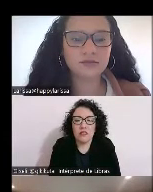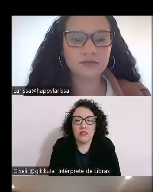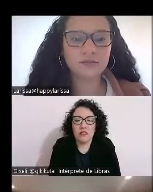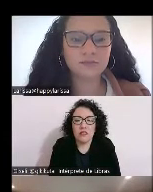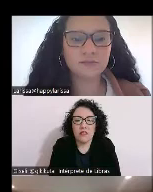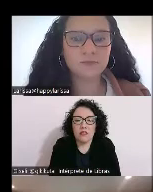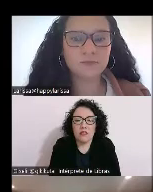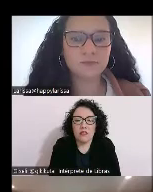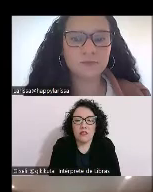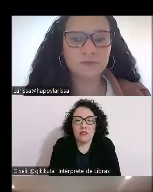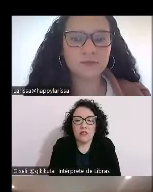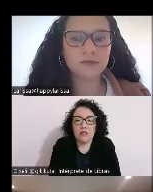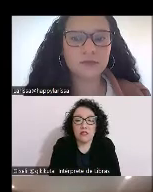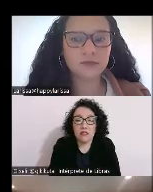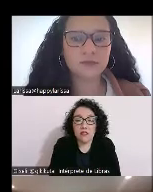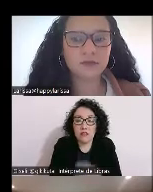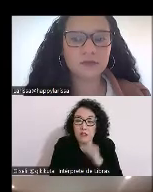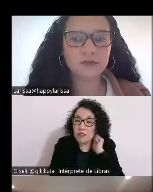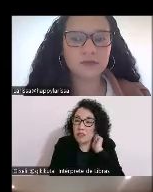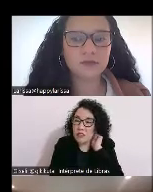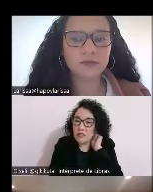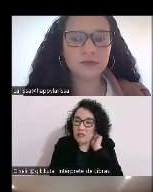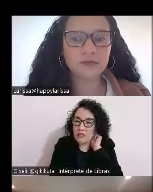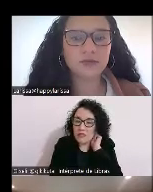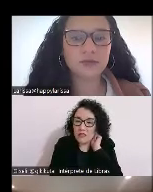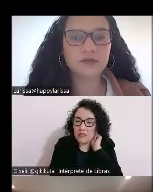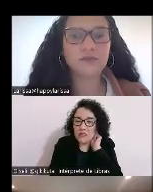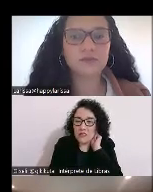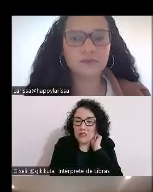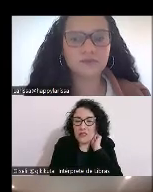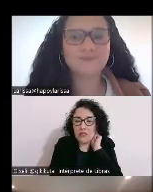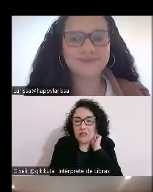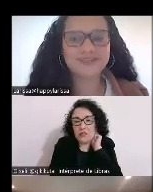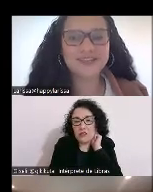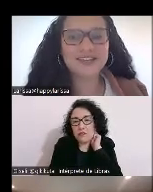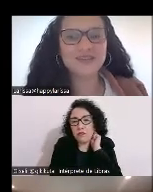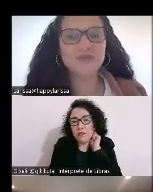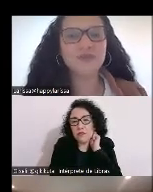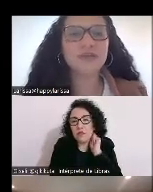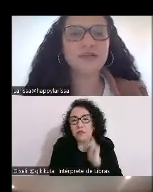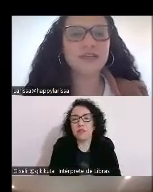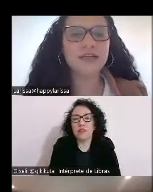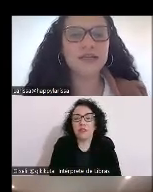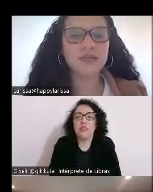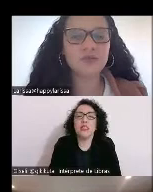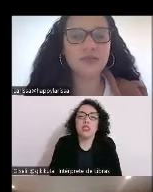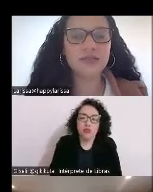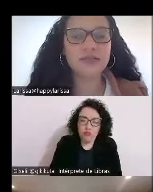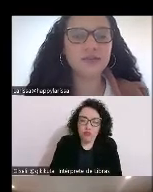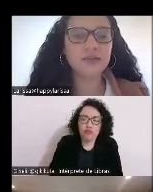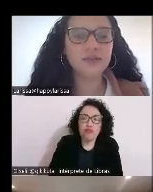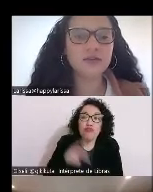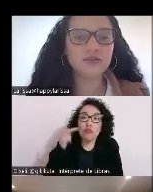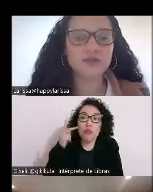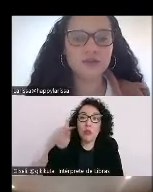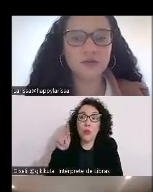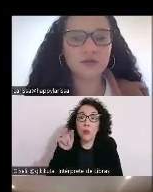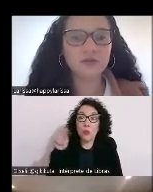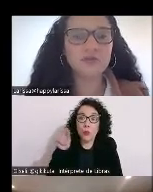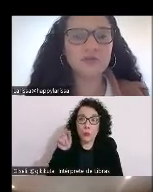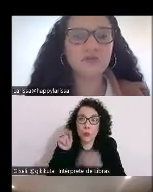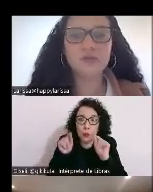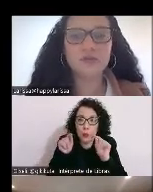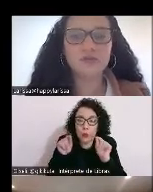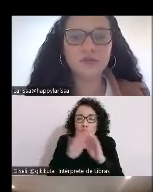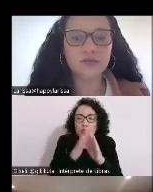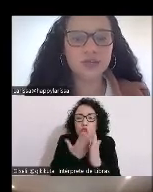mean by that as we move along. These Então, o trabalho dele é sobre o enriquecimento para toda a escola,